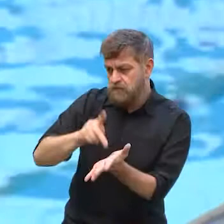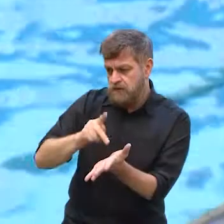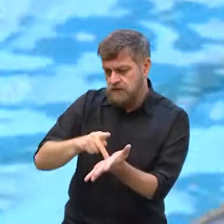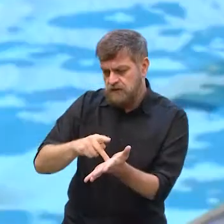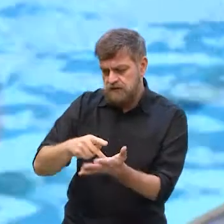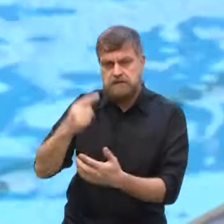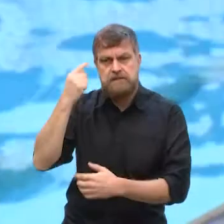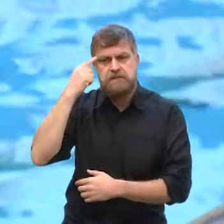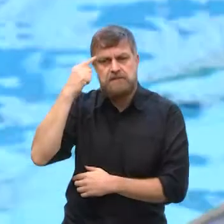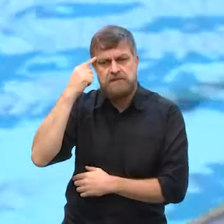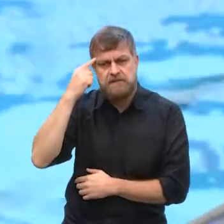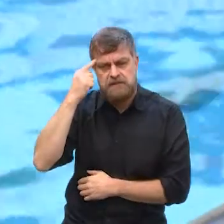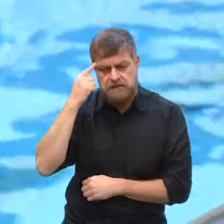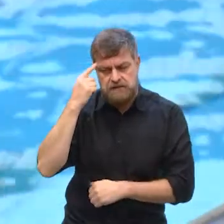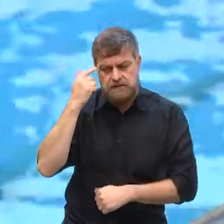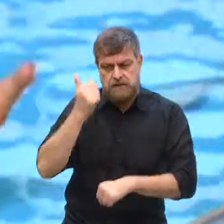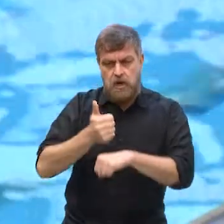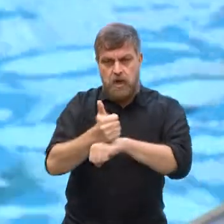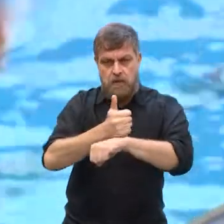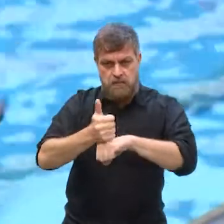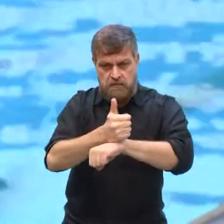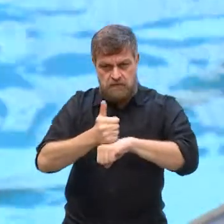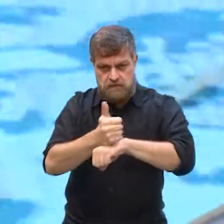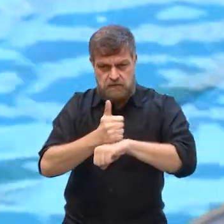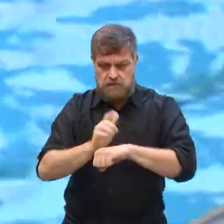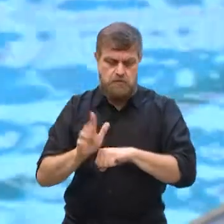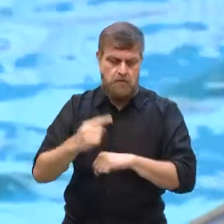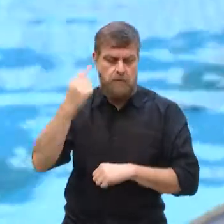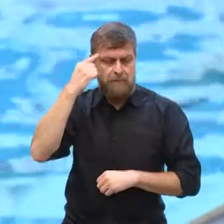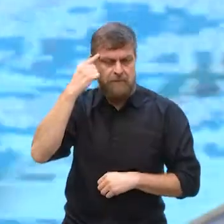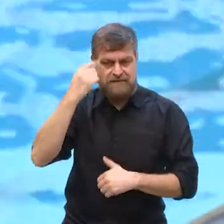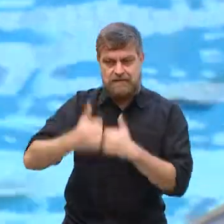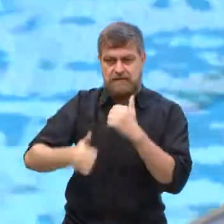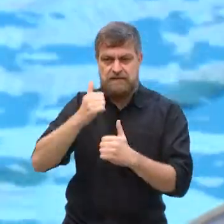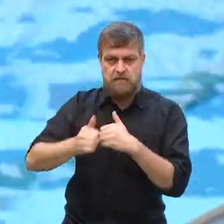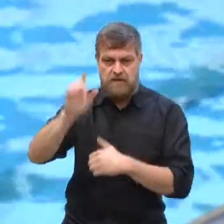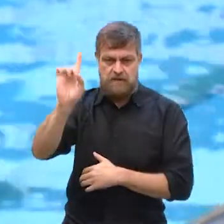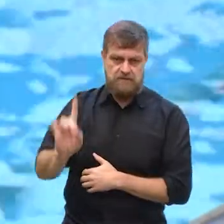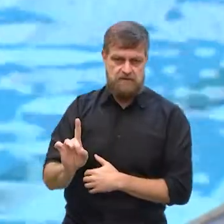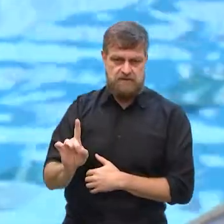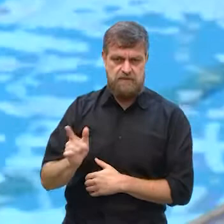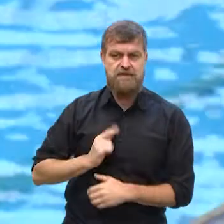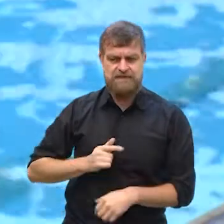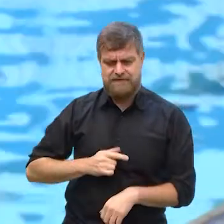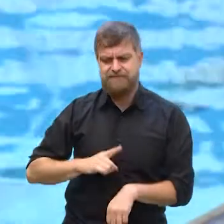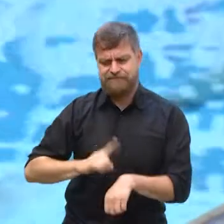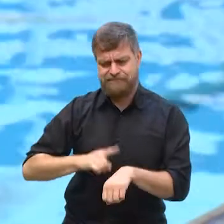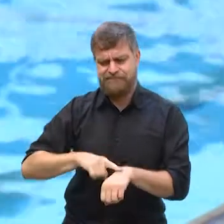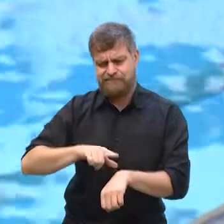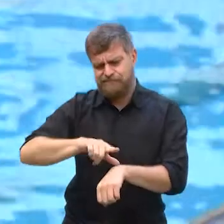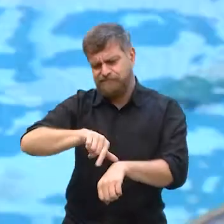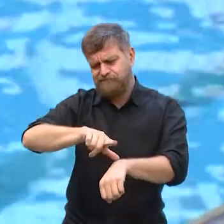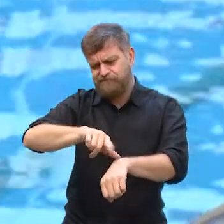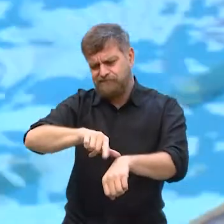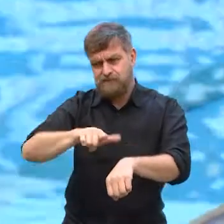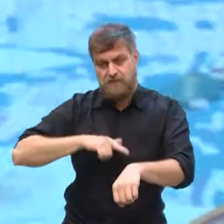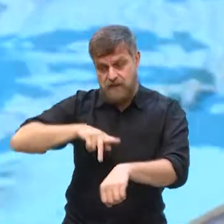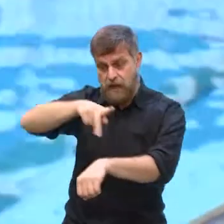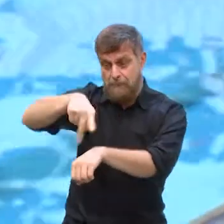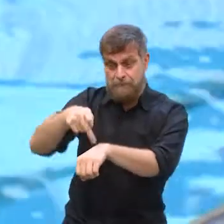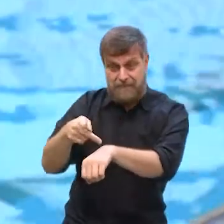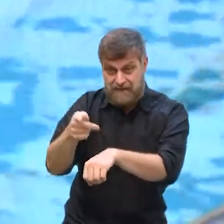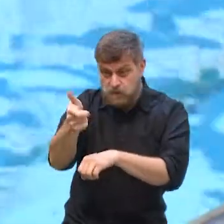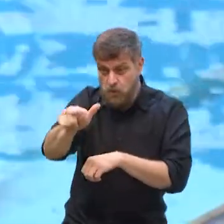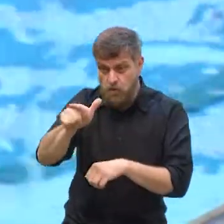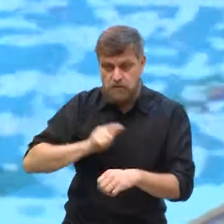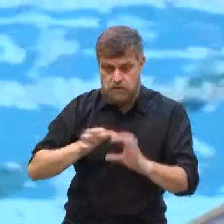se a gente pensar em alto rendimento, não vou nem colocar esporte paralímpico aqui, é tarde. Tá. A gente vê aí muitos outros países já no